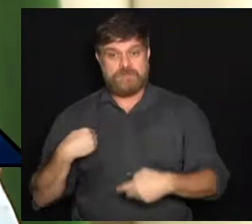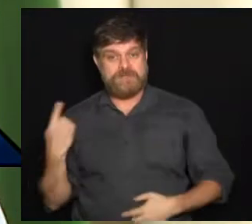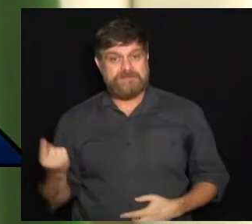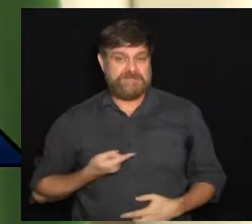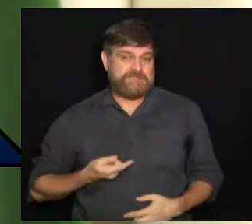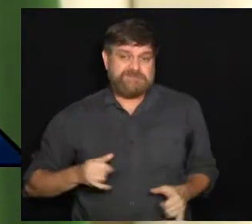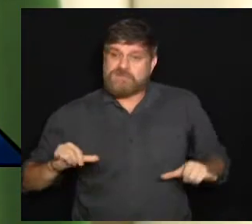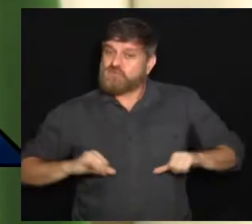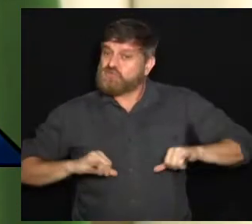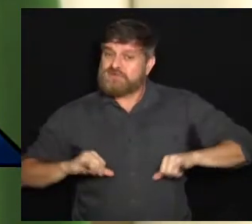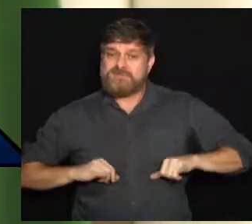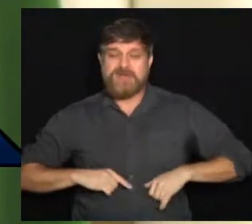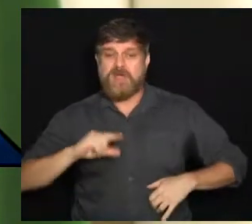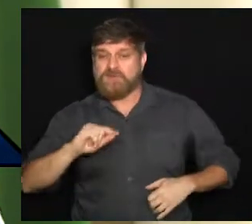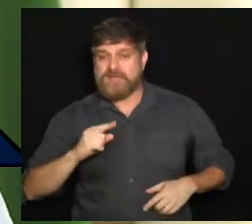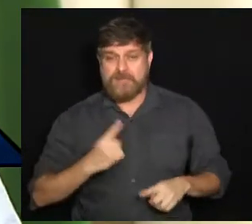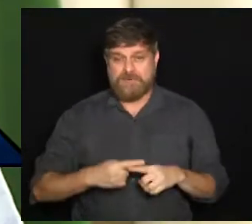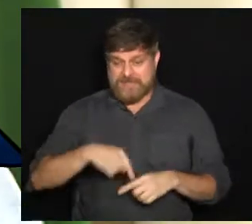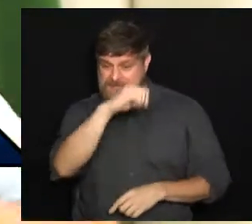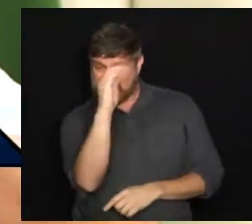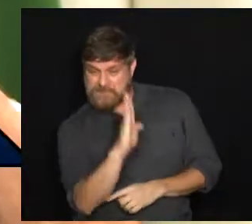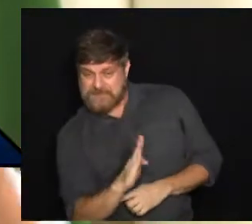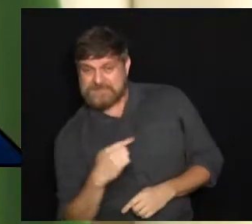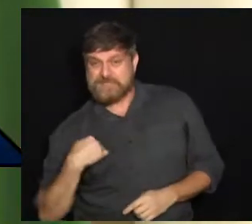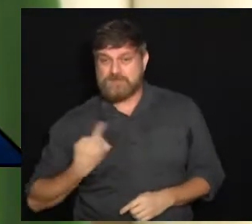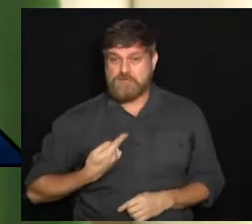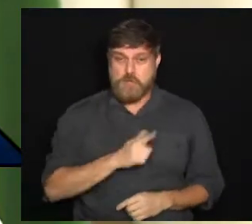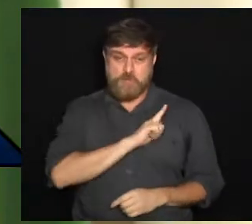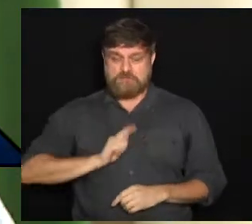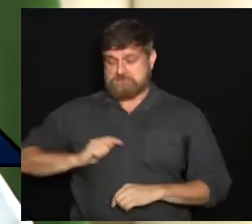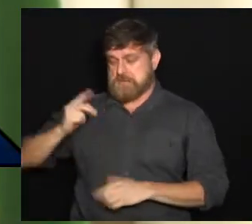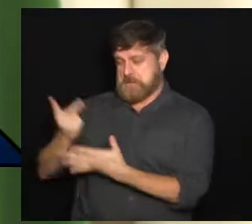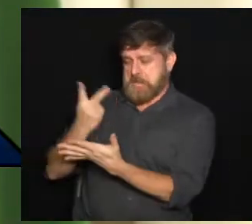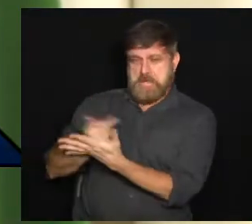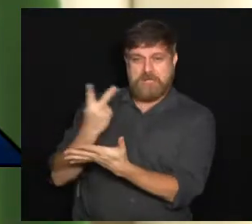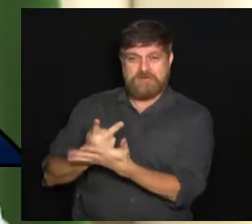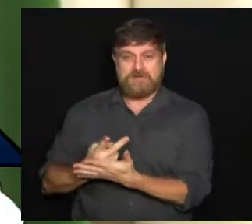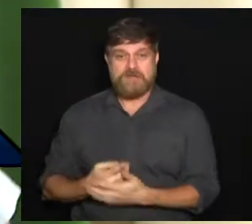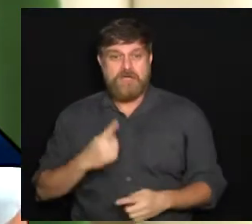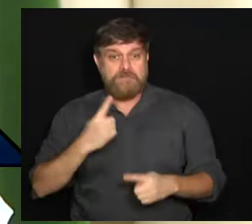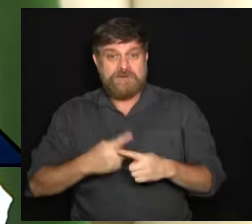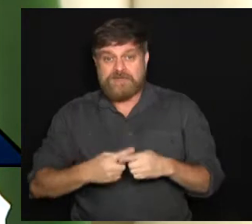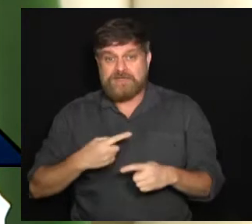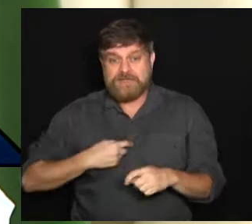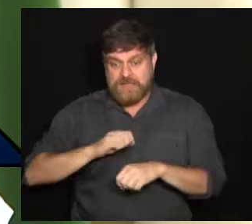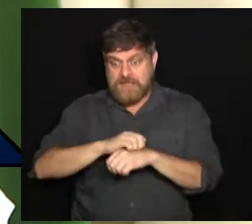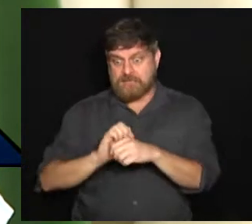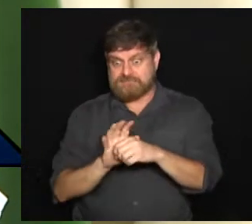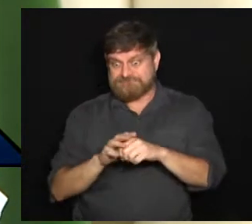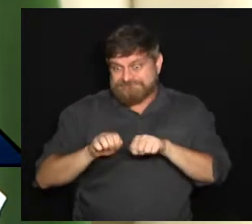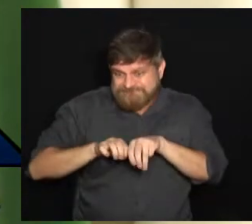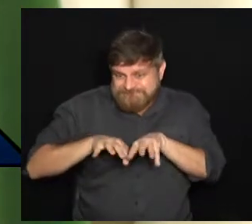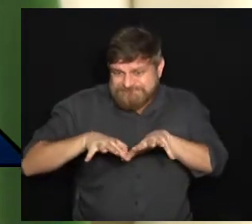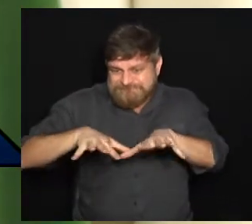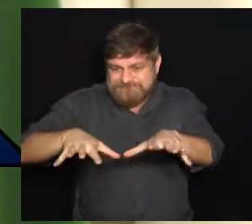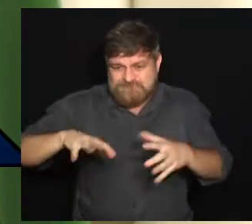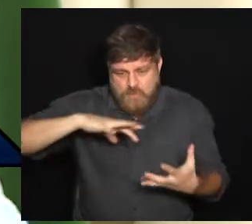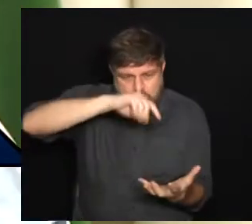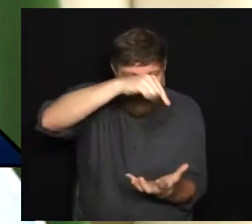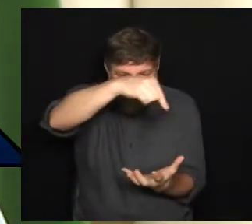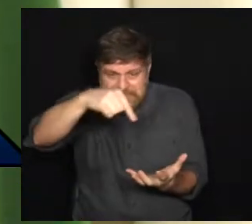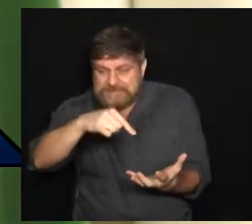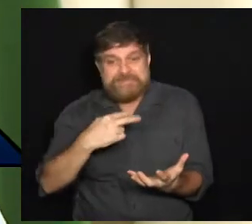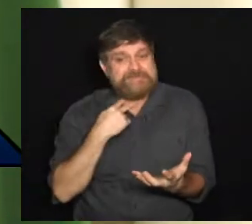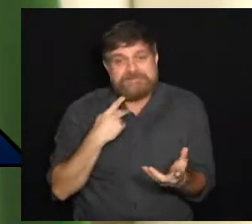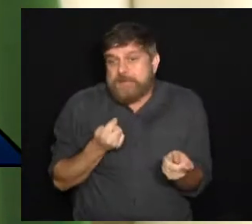preço caro que não é porque a gente está no Brasil, porque o governo fez isso ou aquilo, é um preço caro porque se trata de uma epidemia, uma pandemia que está fora do